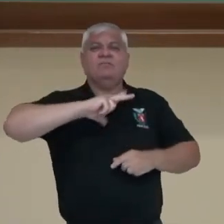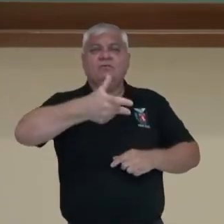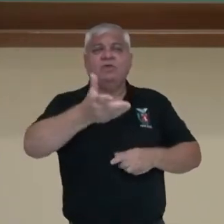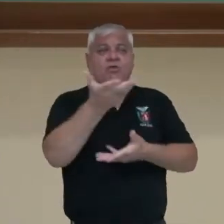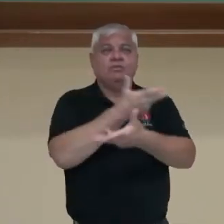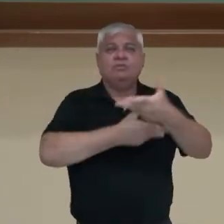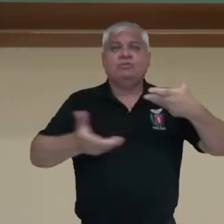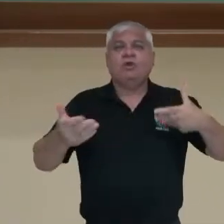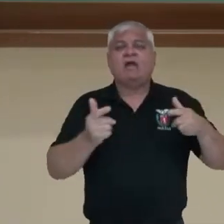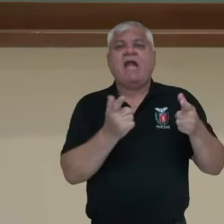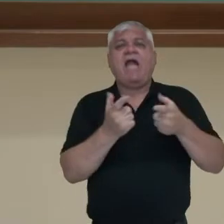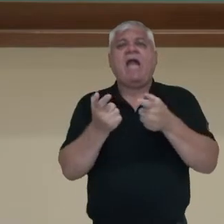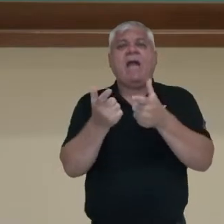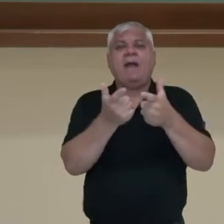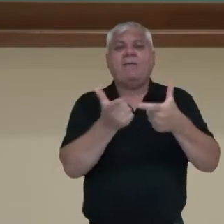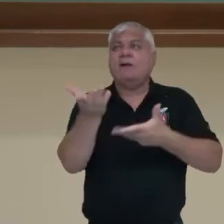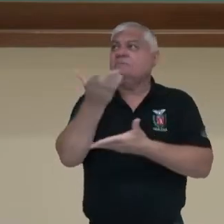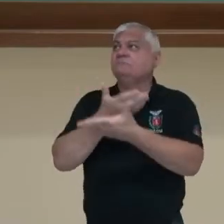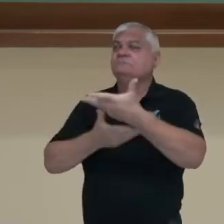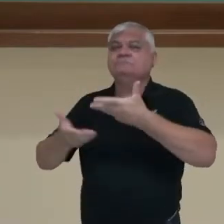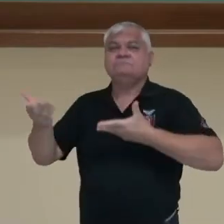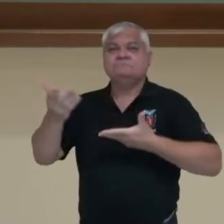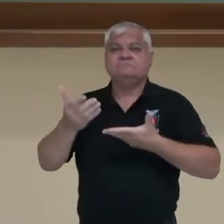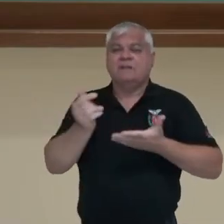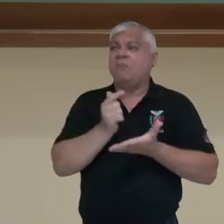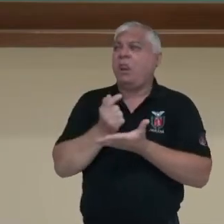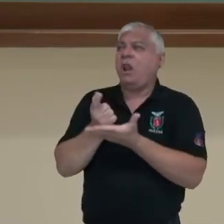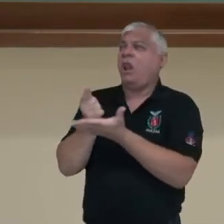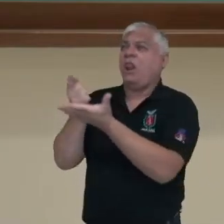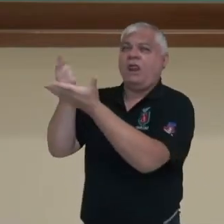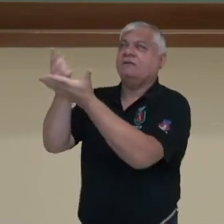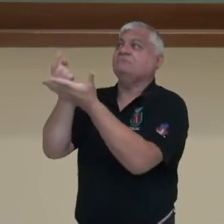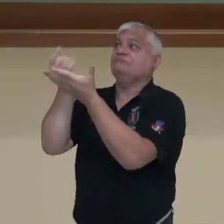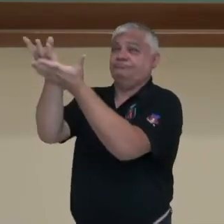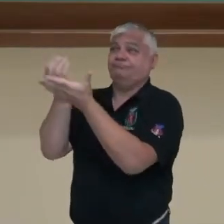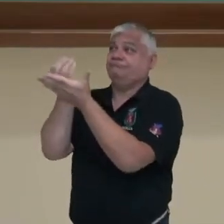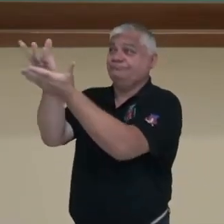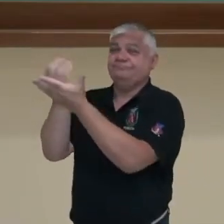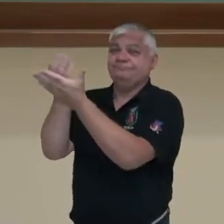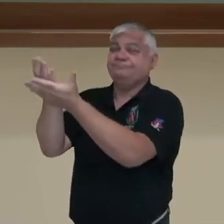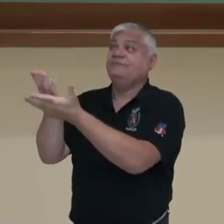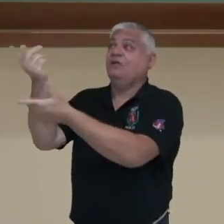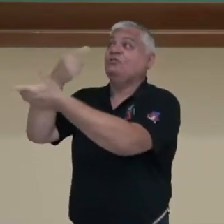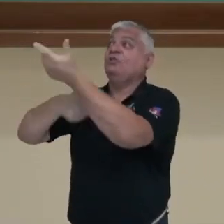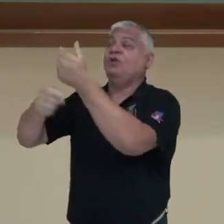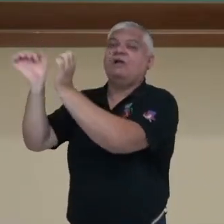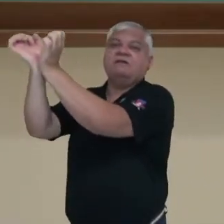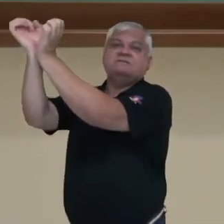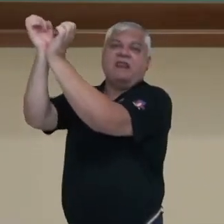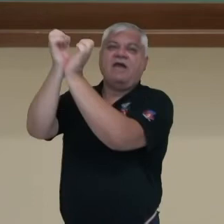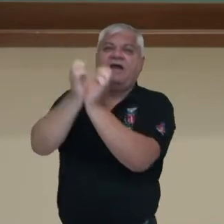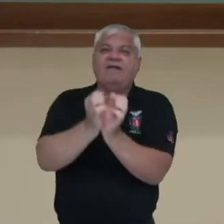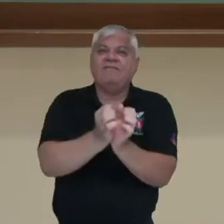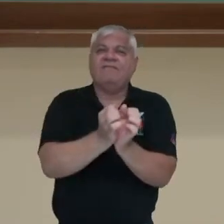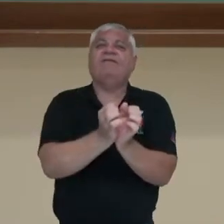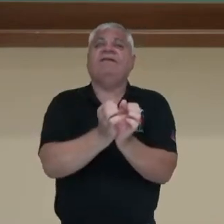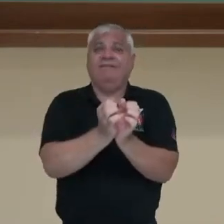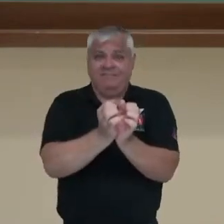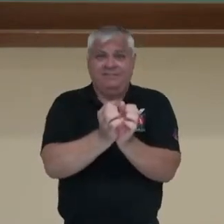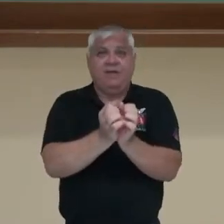armas ainda, os escravizados, virando uma espécie de um círculo vicioso, alimentando mais guerras, que não tinham